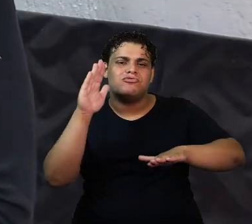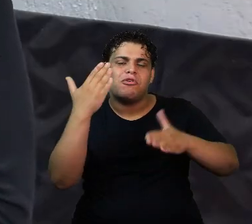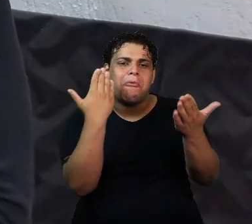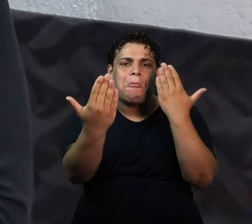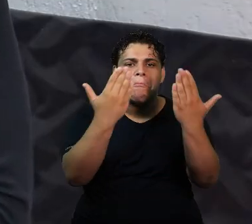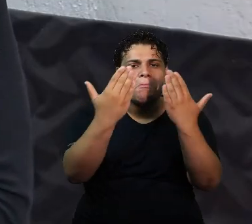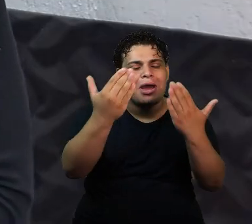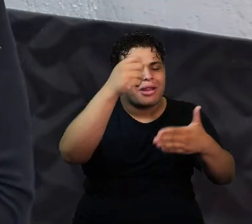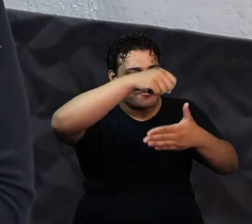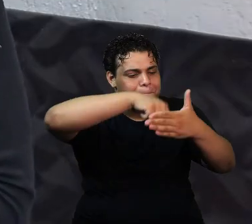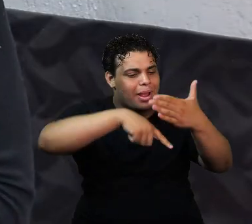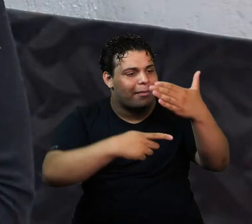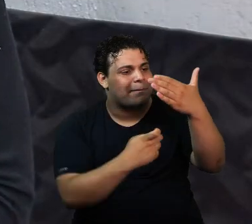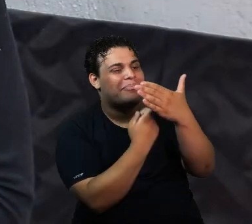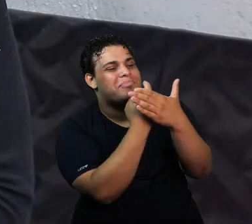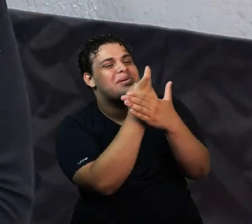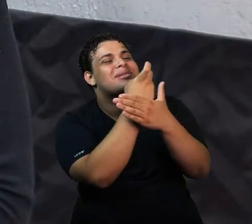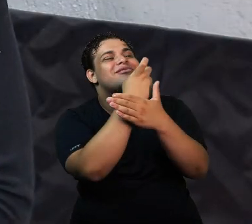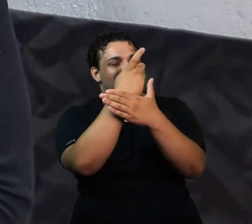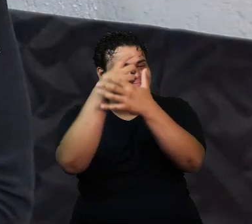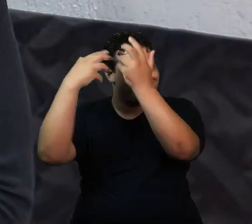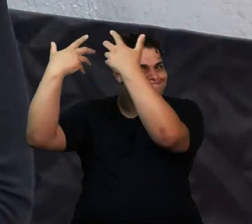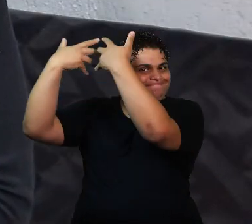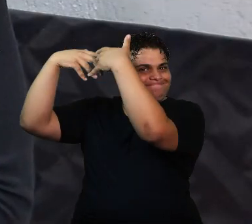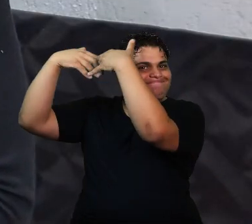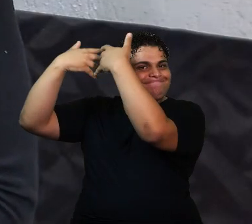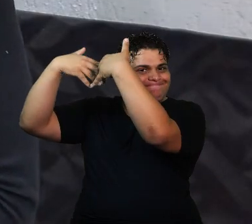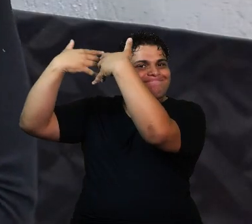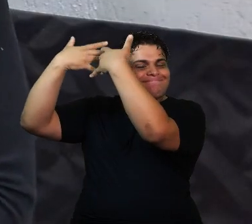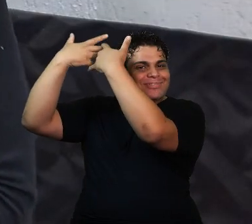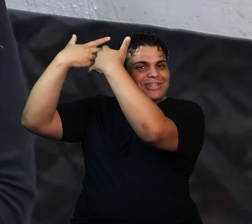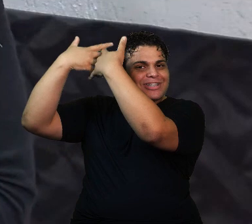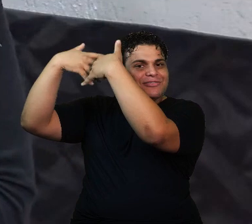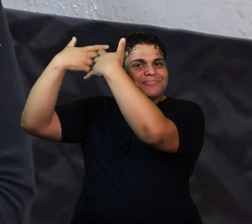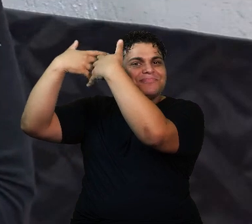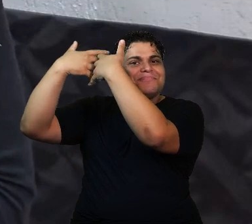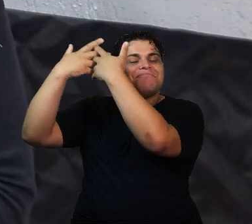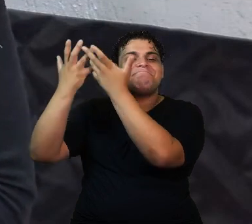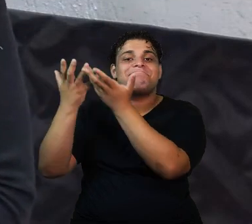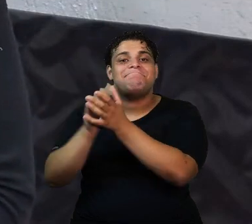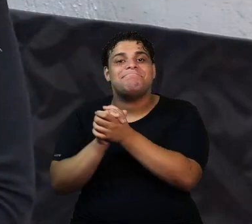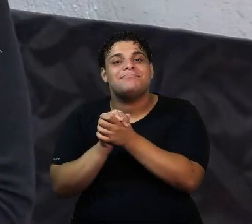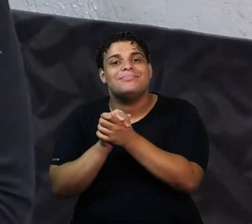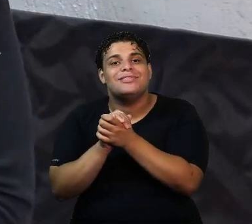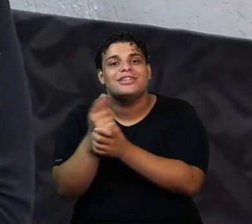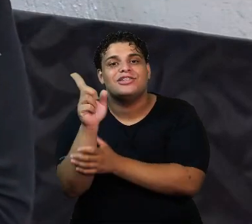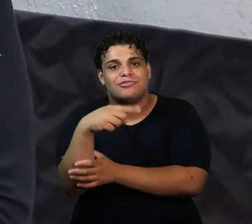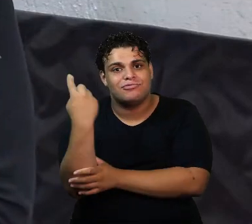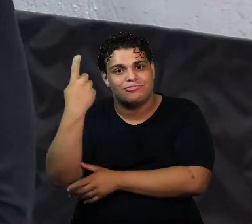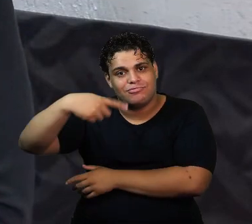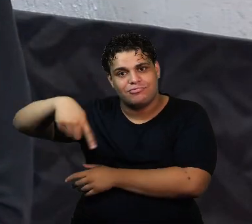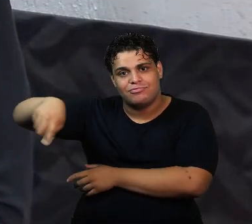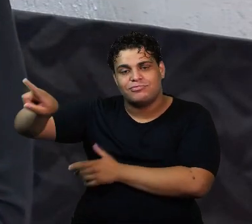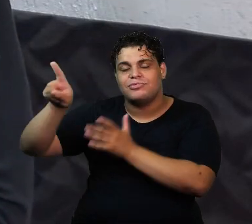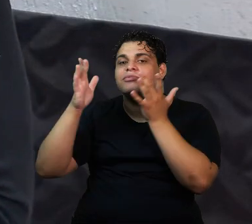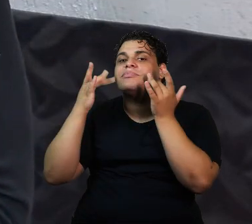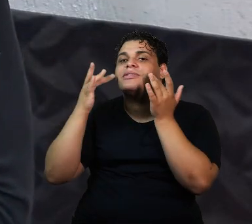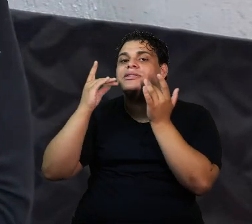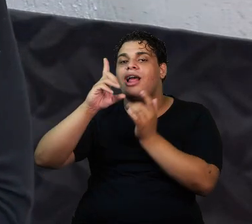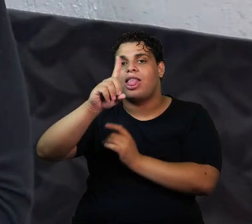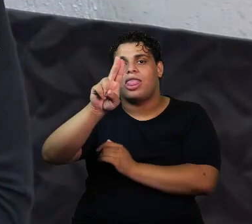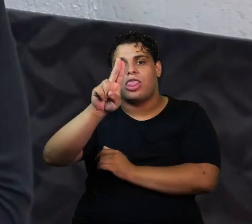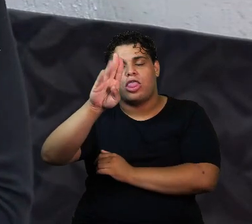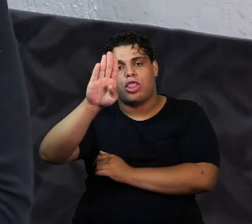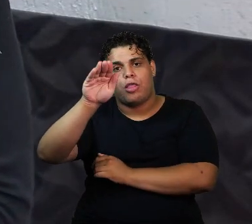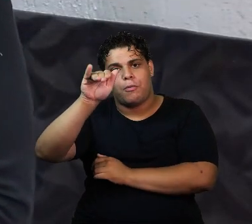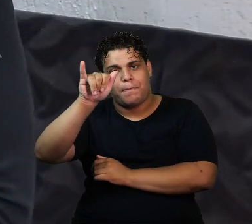das crianças, para que elas se tornem seres humanos mais conscientes. E como o Rafael citou, a gente realmente foi para Dubai apresentar esse projeto